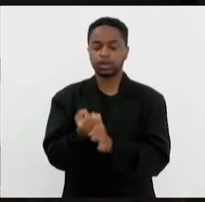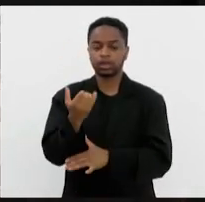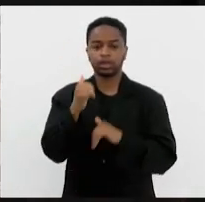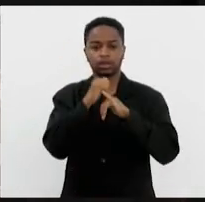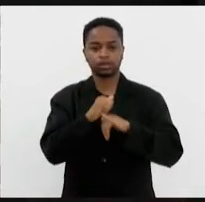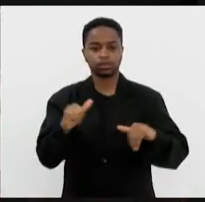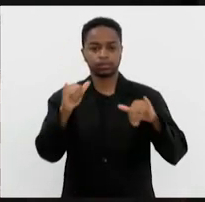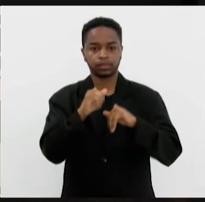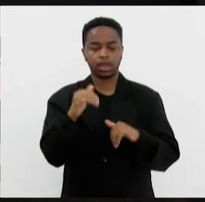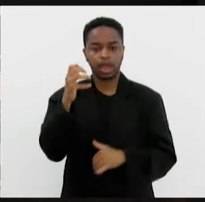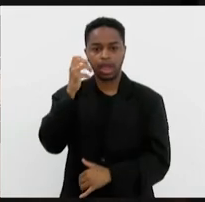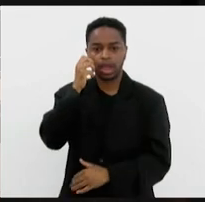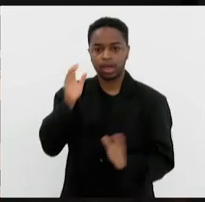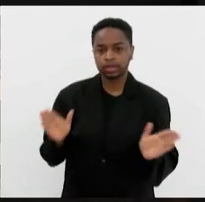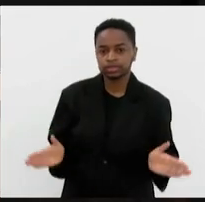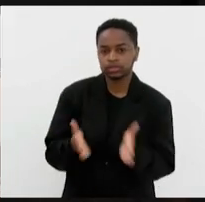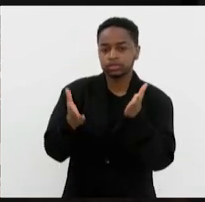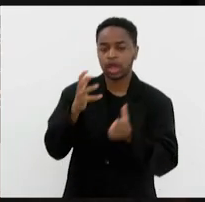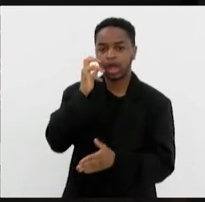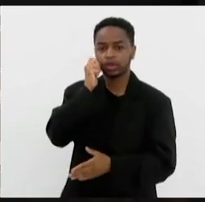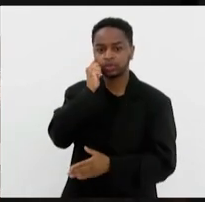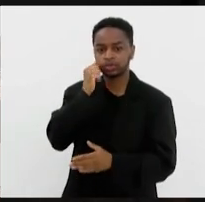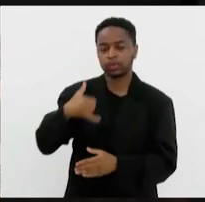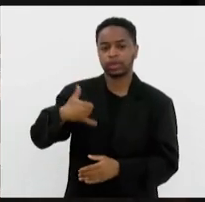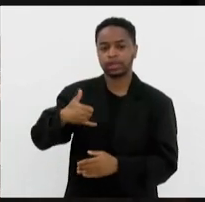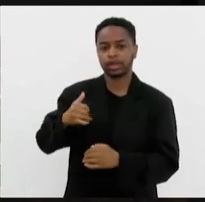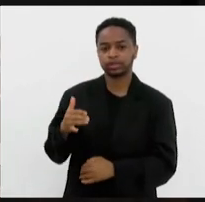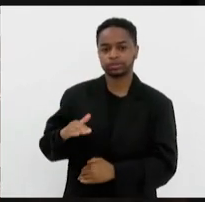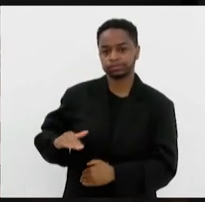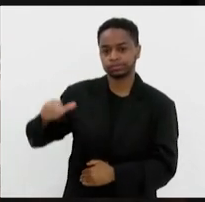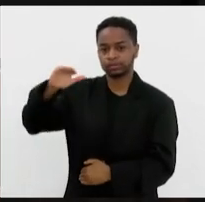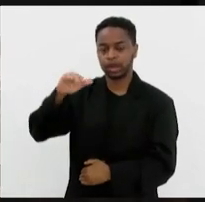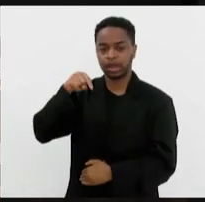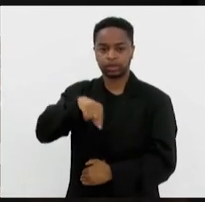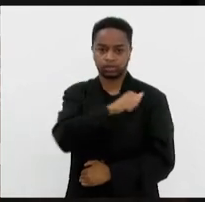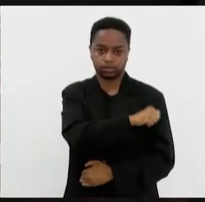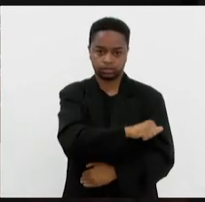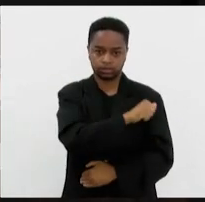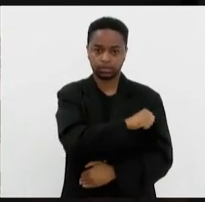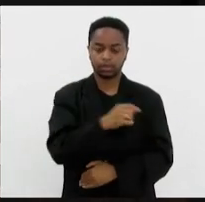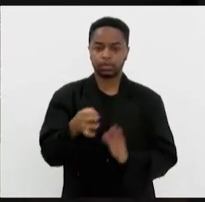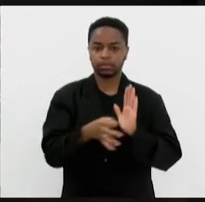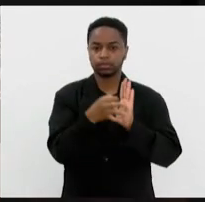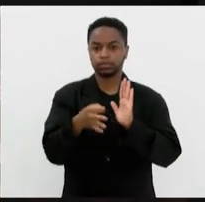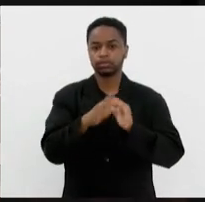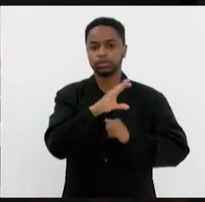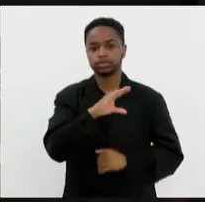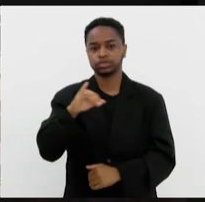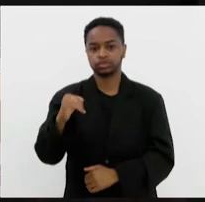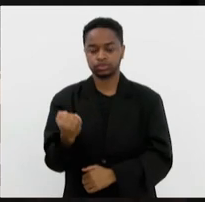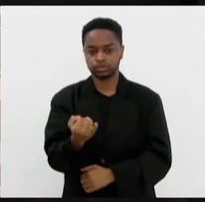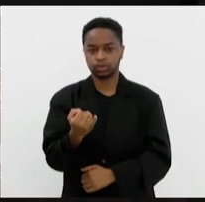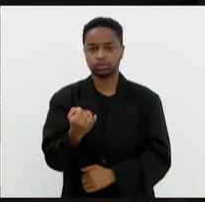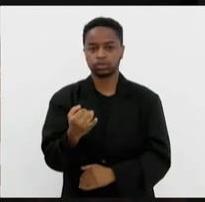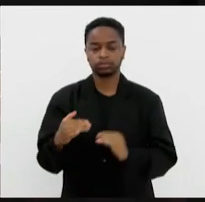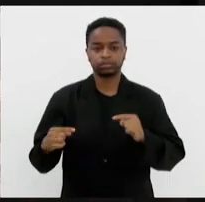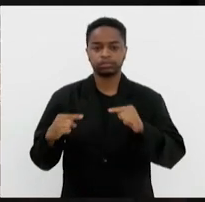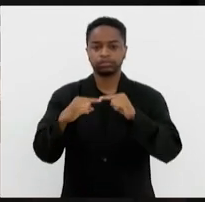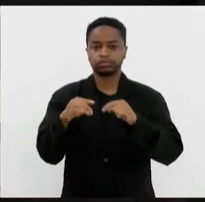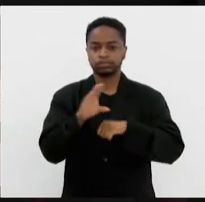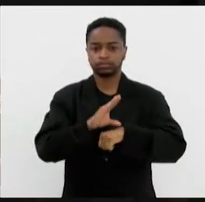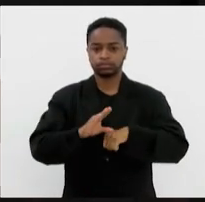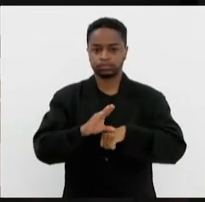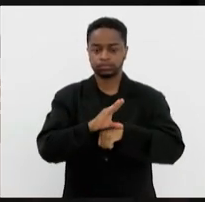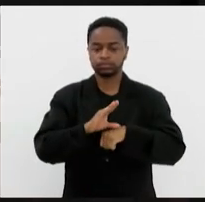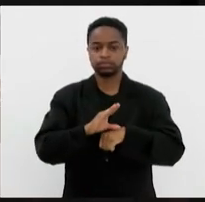de incentivo à adoção tardia no âmbito do Estado do Rio de Janeiro. Pareceres das comissões de Constituição e Justiça pela